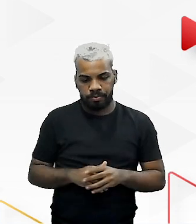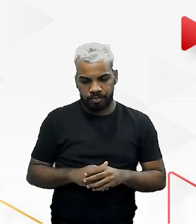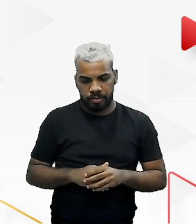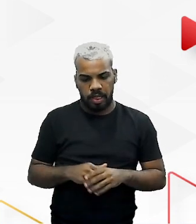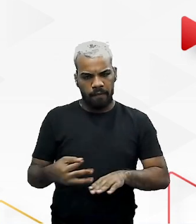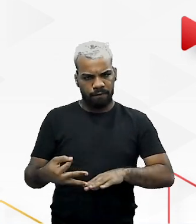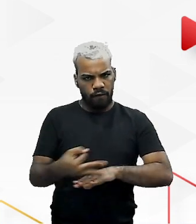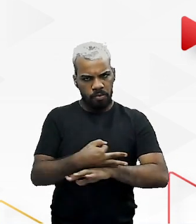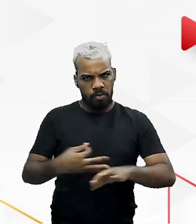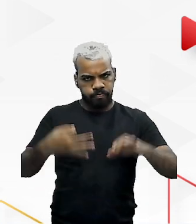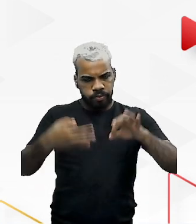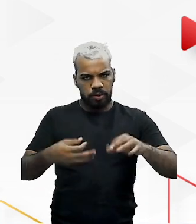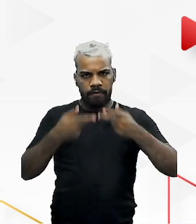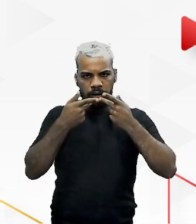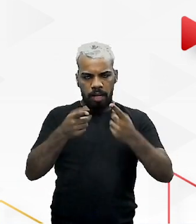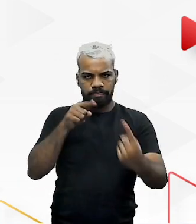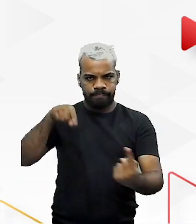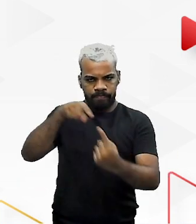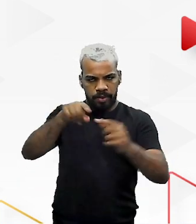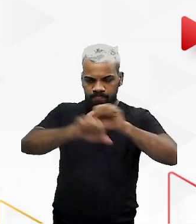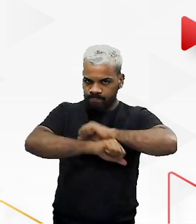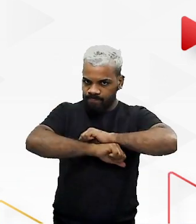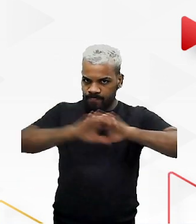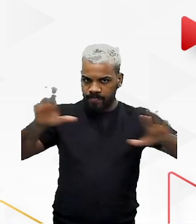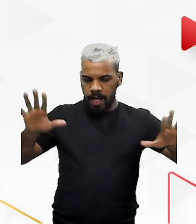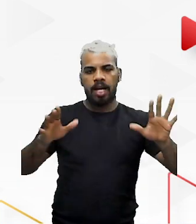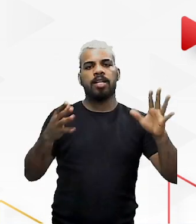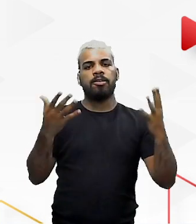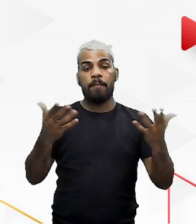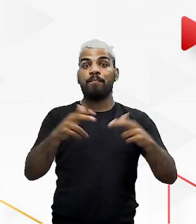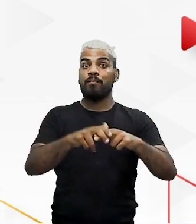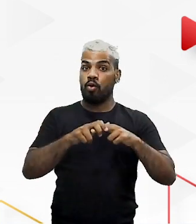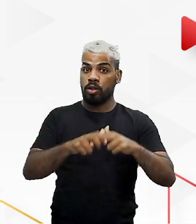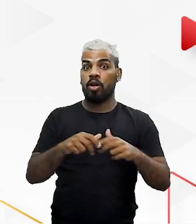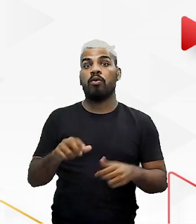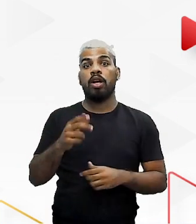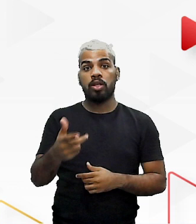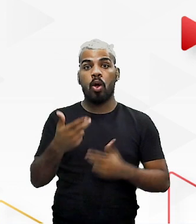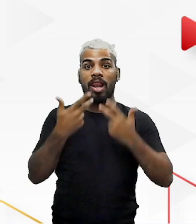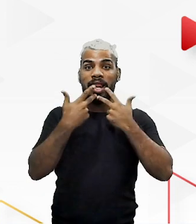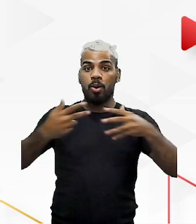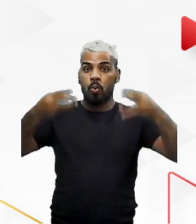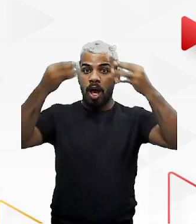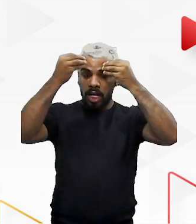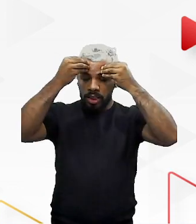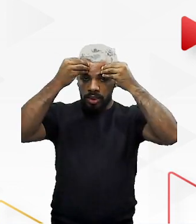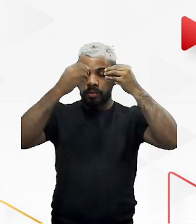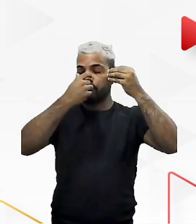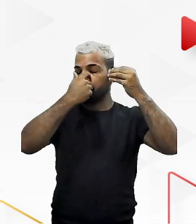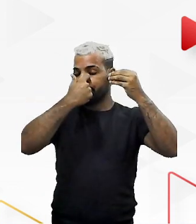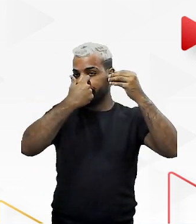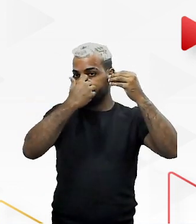linguagem formal, clara, objetiva, por isso que o uso da linguagem